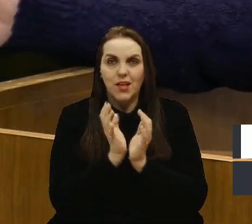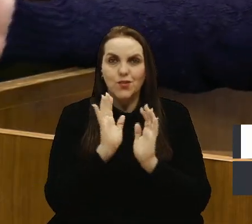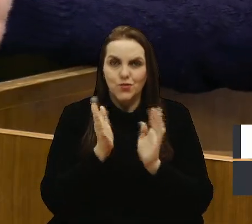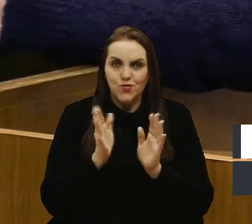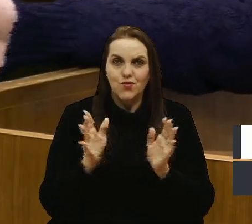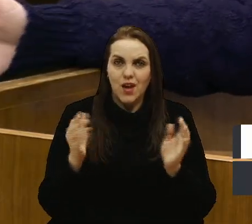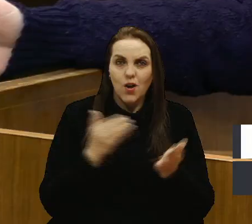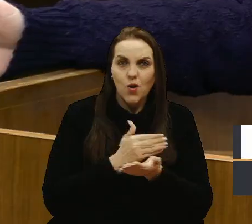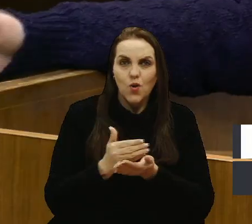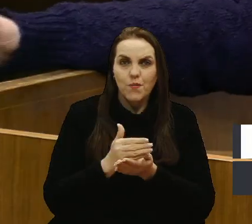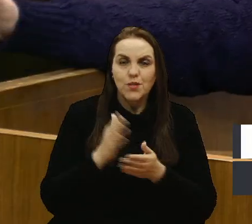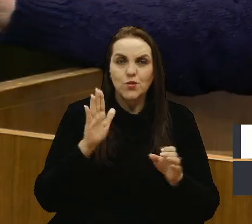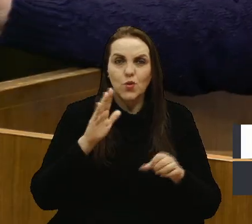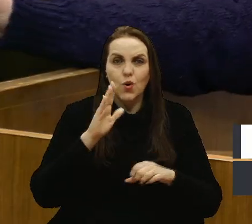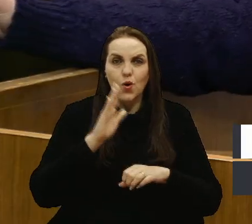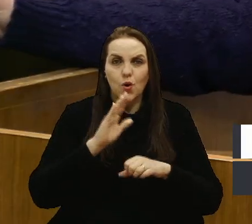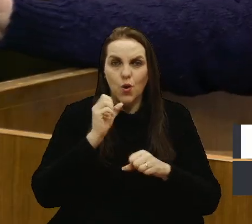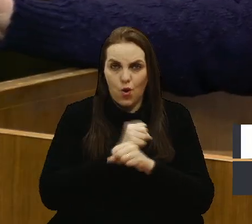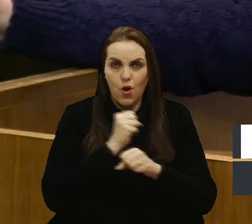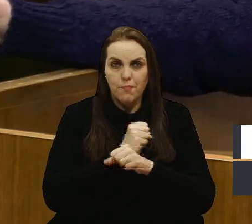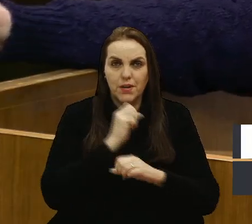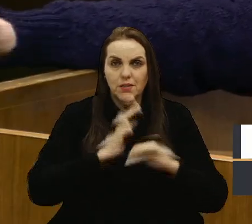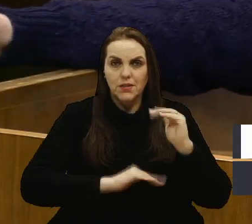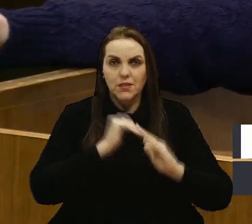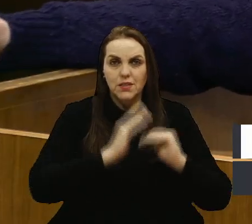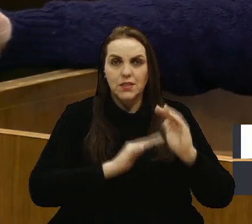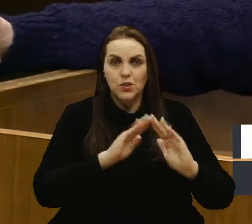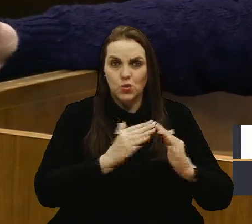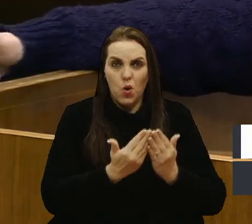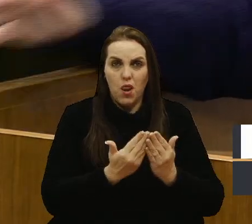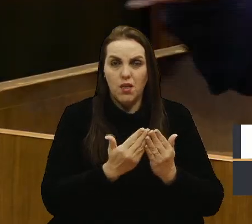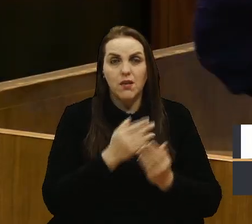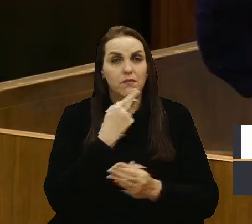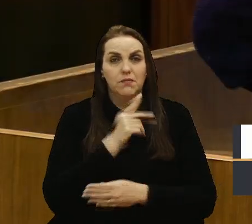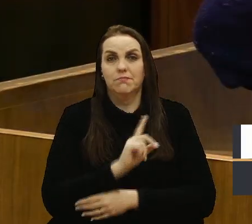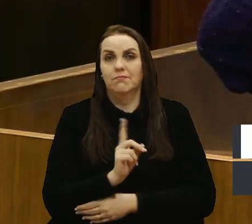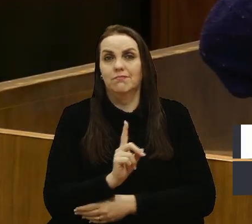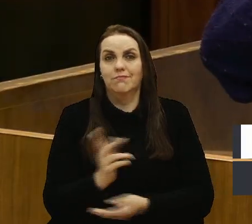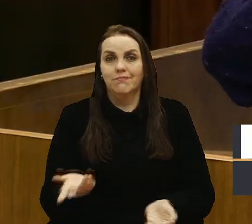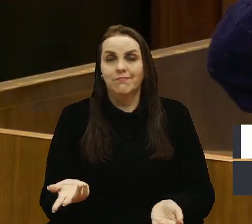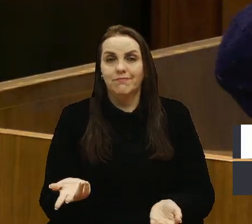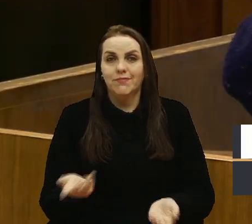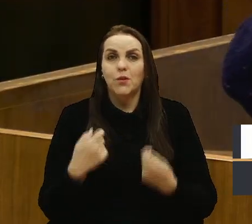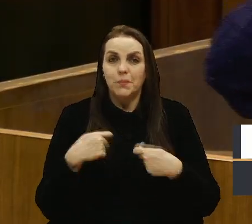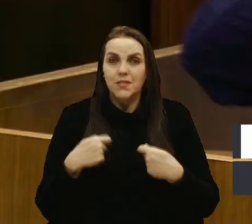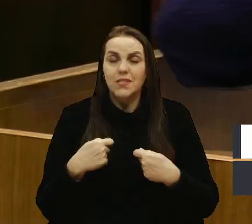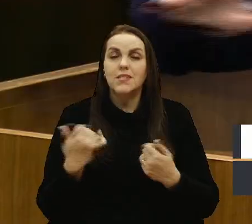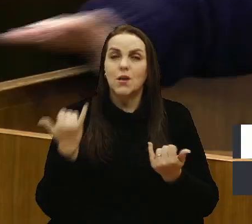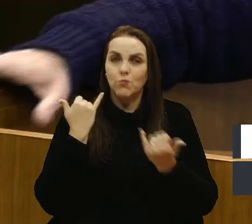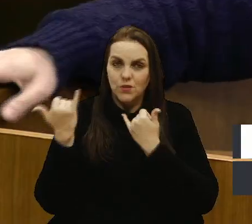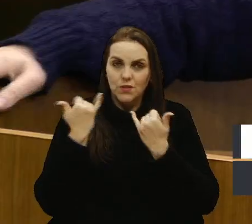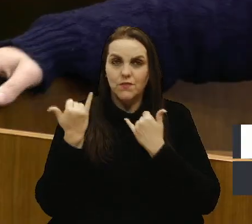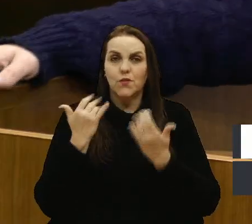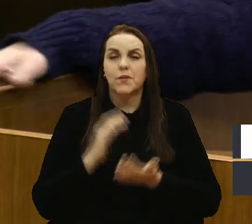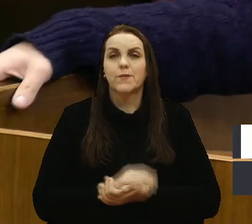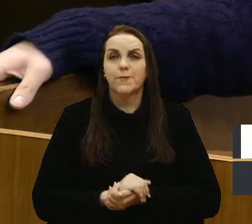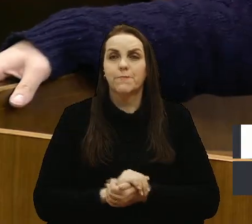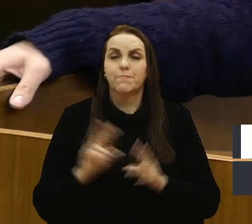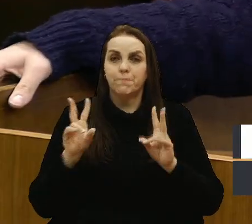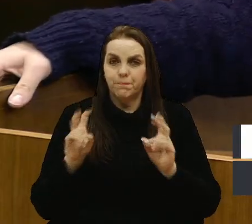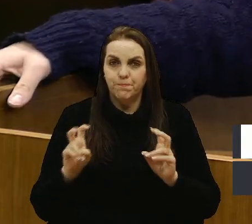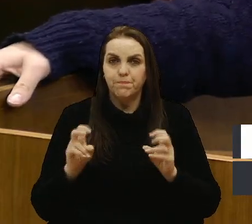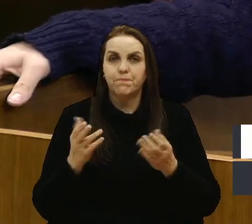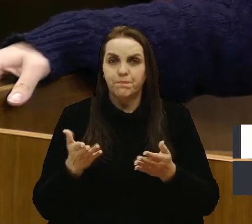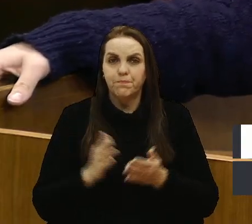tinham começado a fazer alguma escola e me disseram que não. Então, nós precisamos de acesso à informação sobre isso, porque